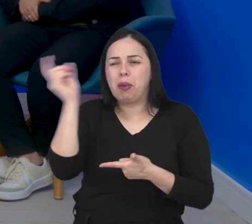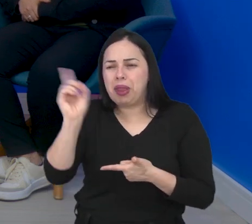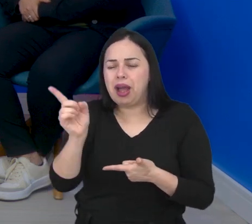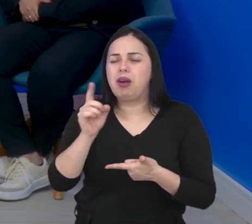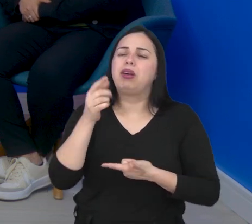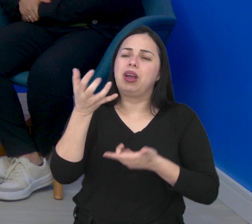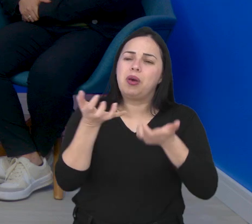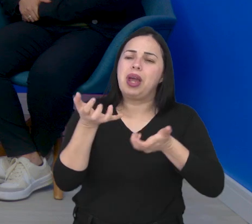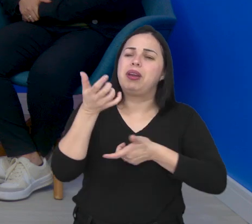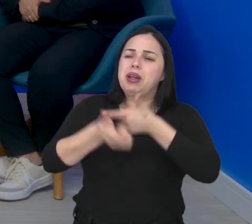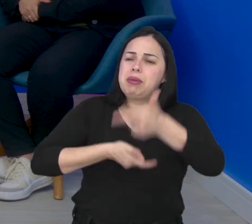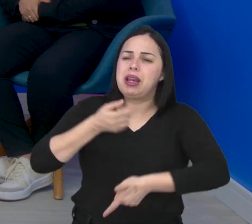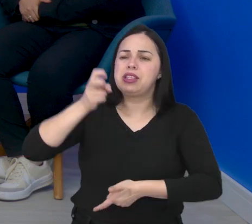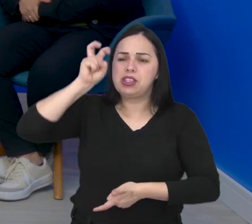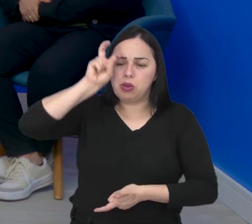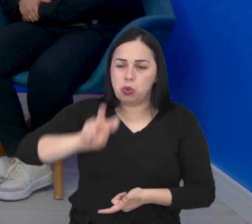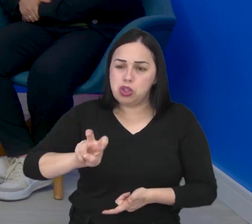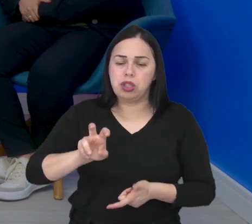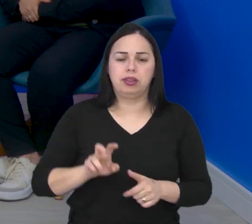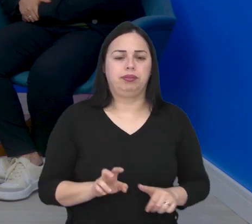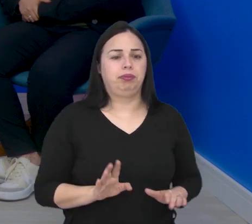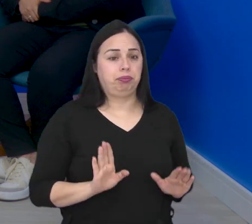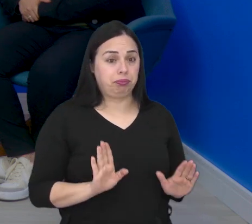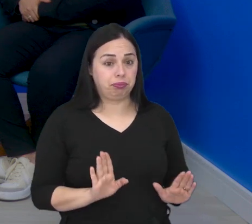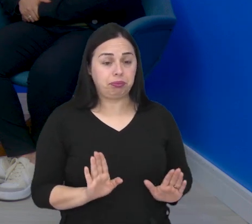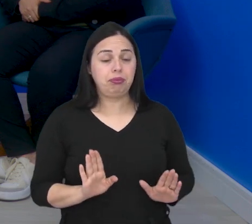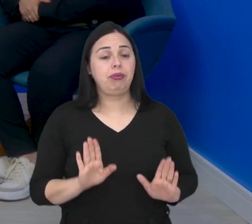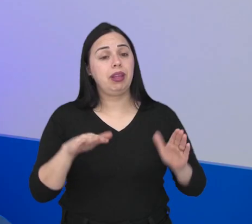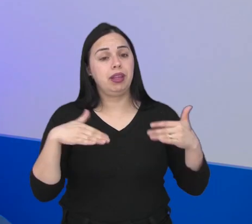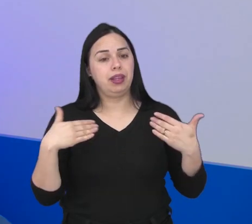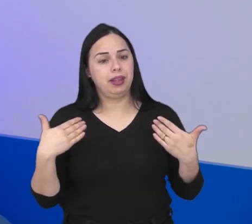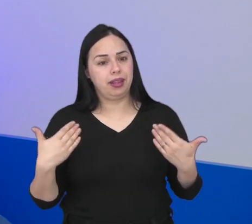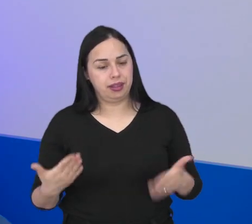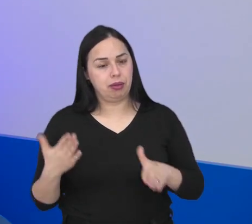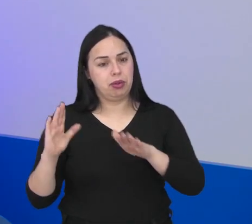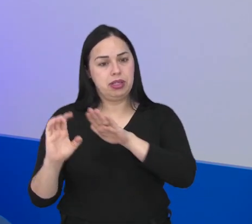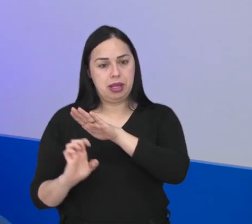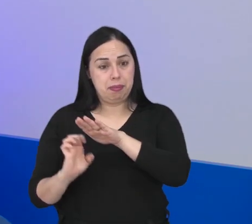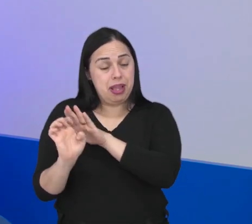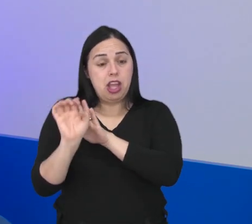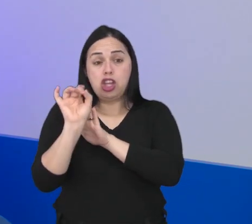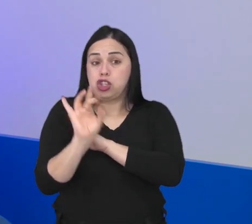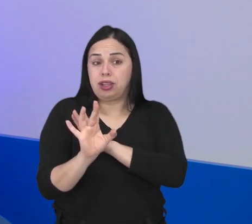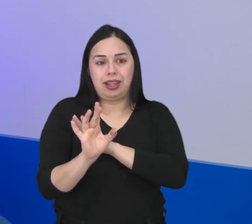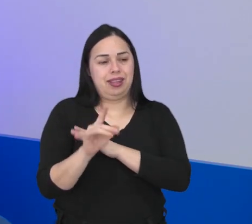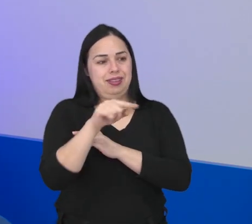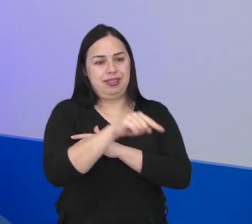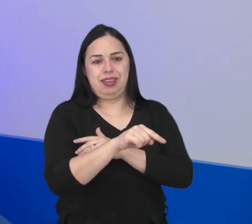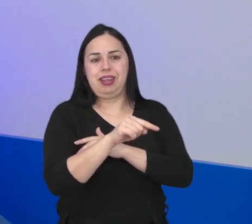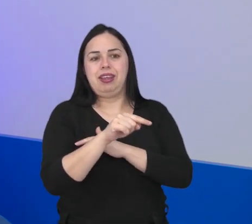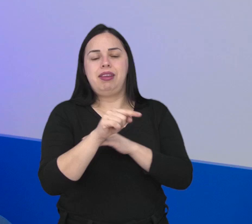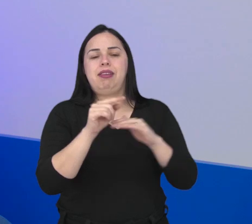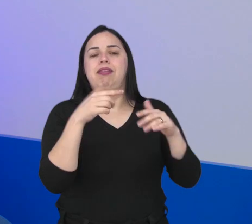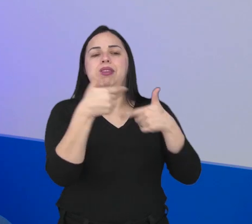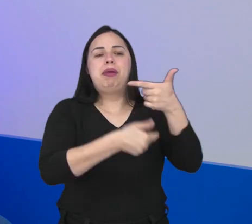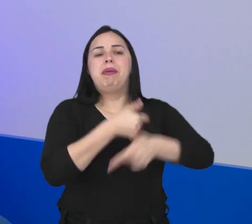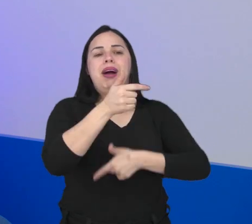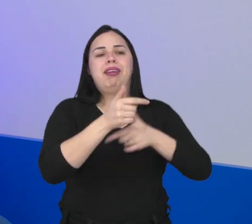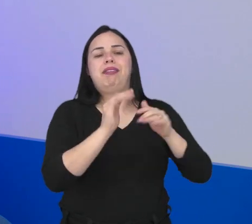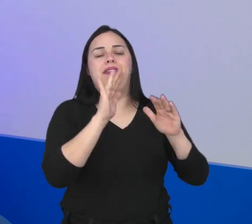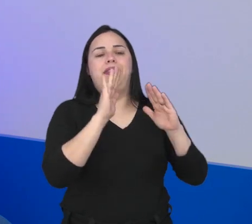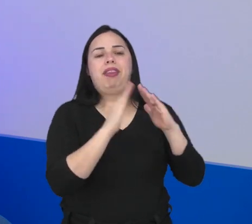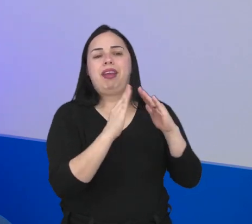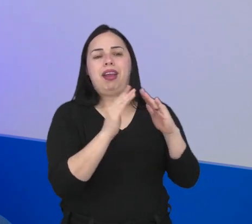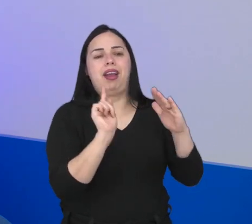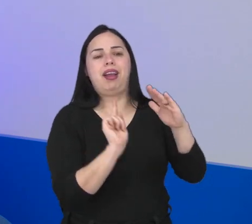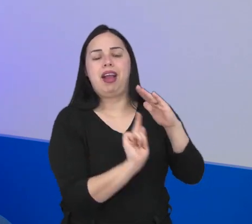que fica isso? Olha, se a empresa só tiver este método, fica um pouco mais complicado, né? Porque o empregador, ele tem um